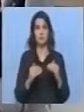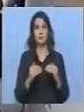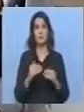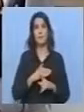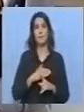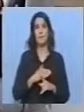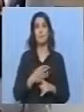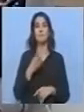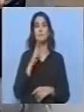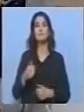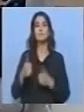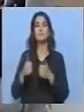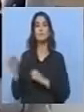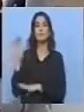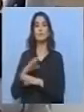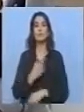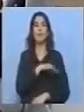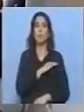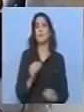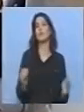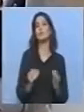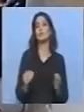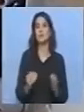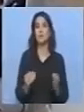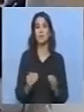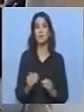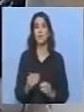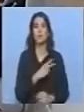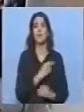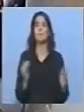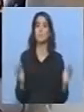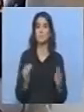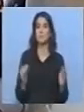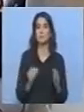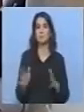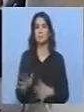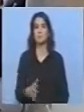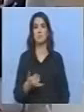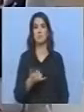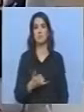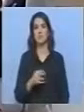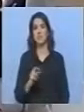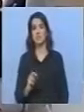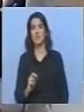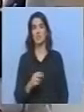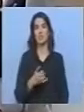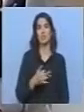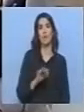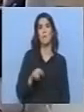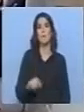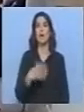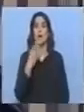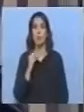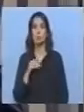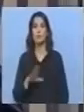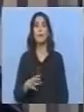das capitais europeias, Coimbra é mais pequena, é uma universidade de menor dimensão, andamos à volta dos 23, 24 mil alunos, mas